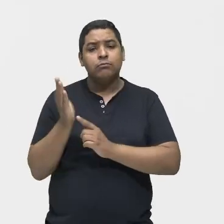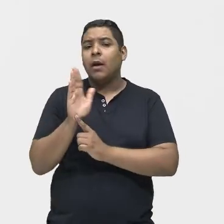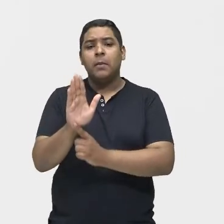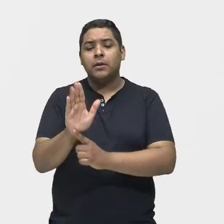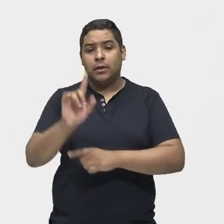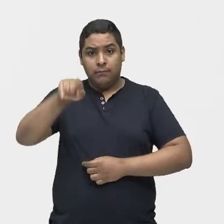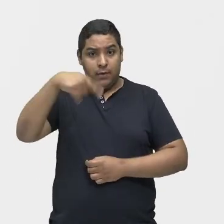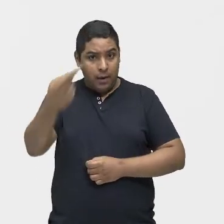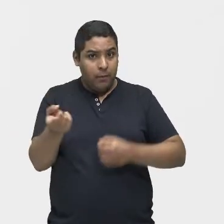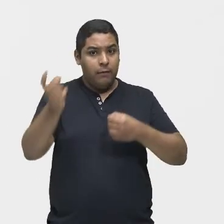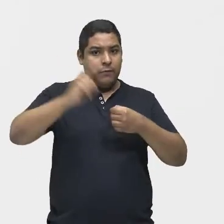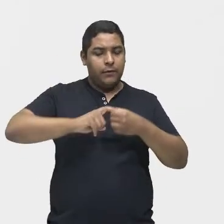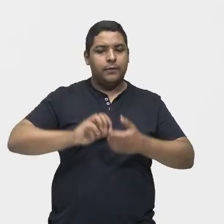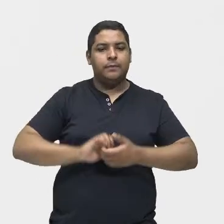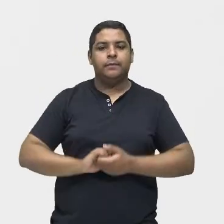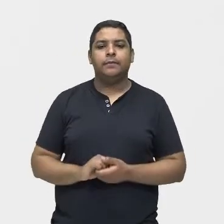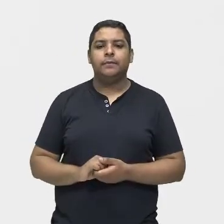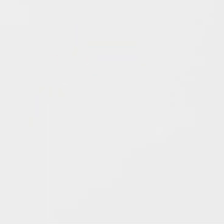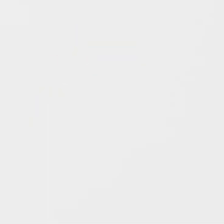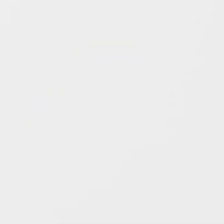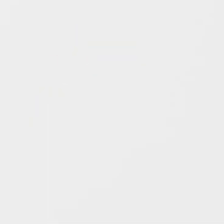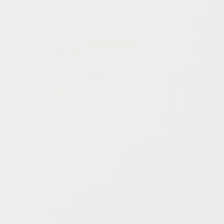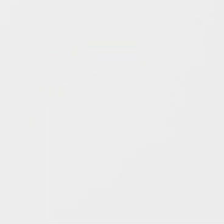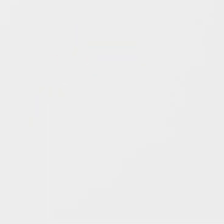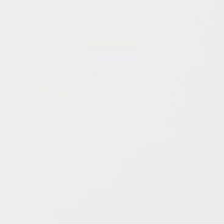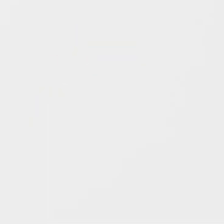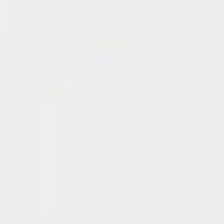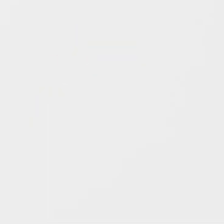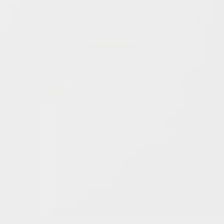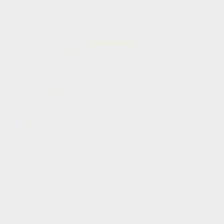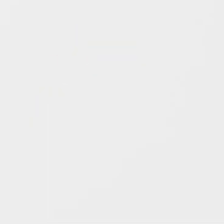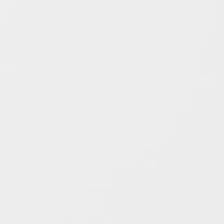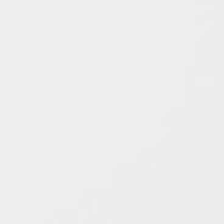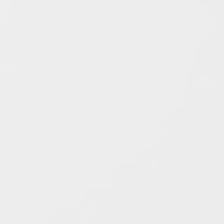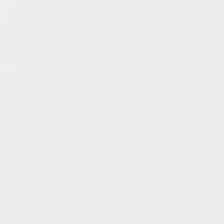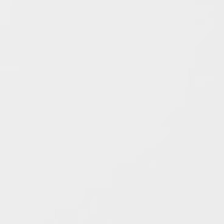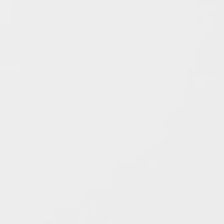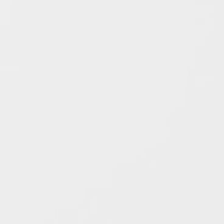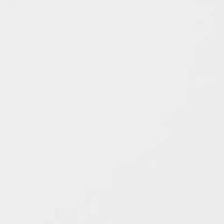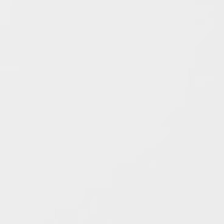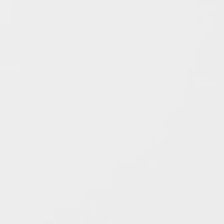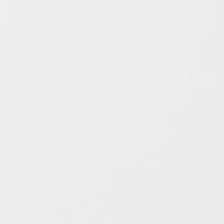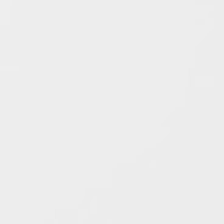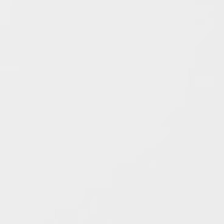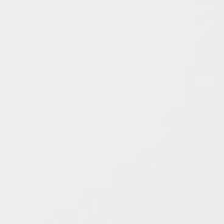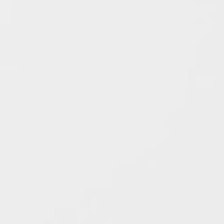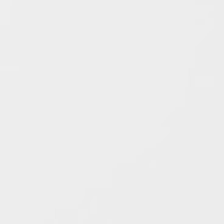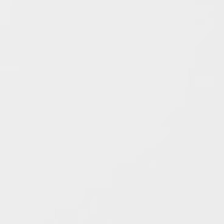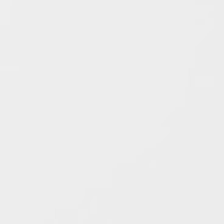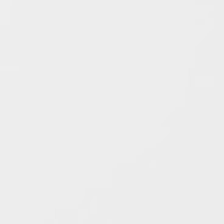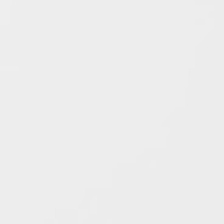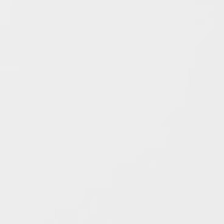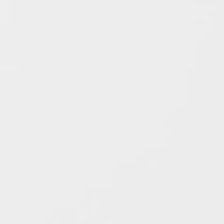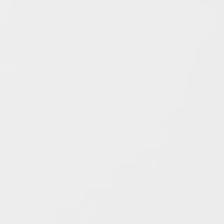no que foi apresentado e no que você aprendeu na aula de hoje, cite 2 regras básicas do xadrez.